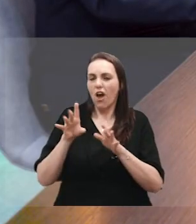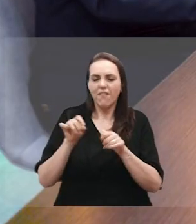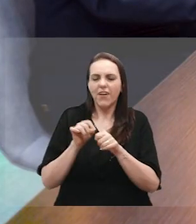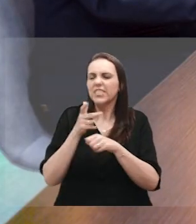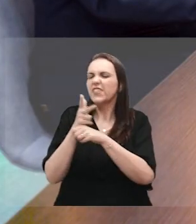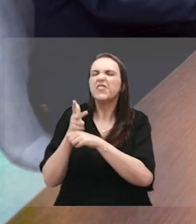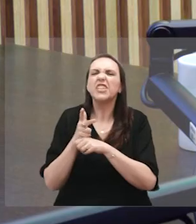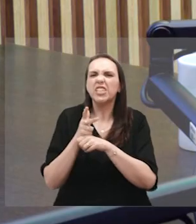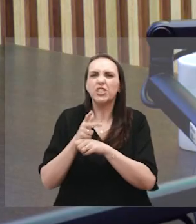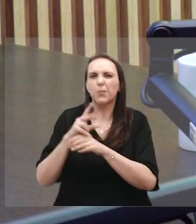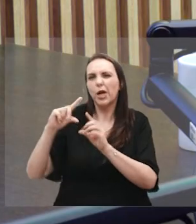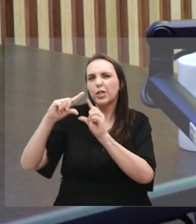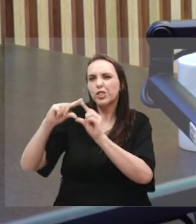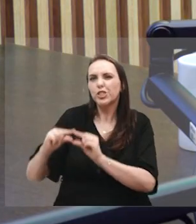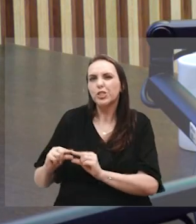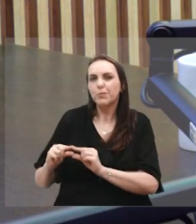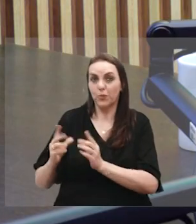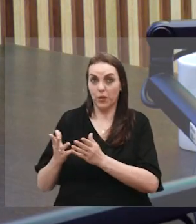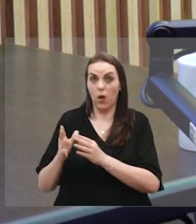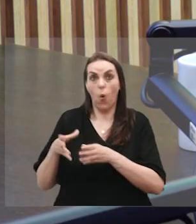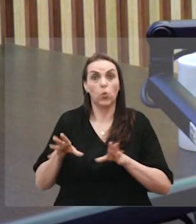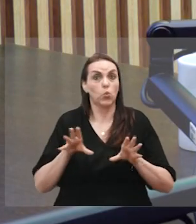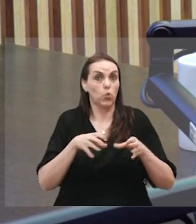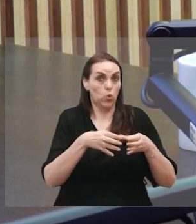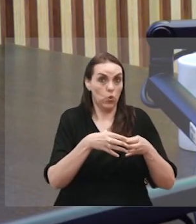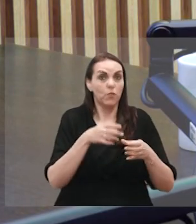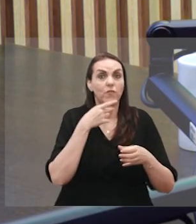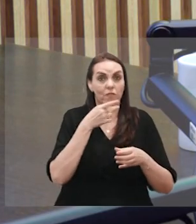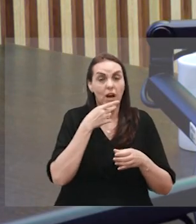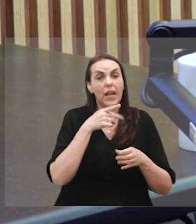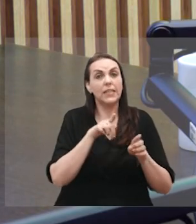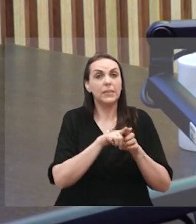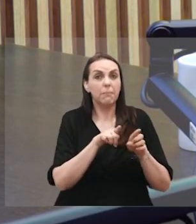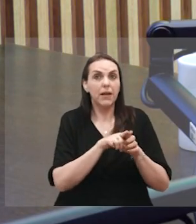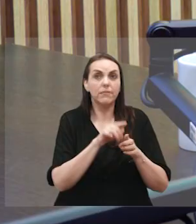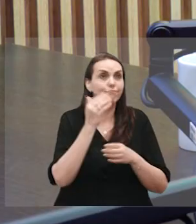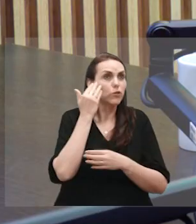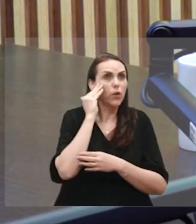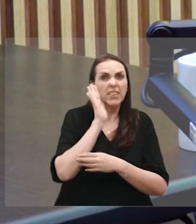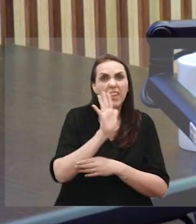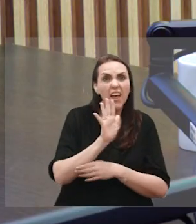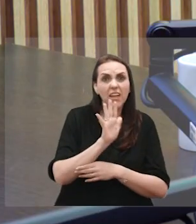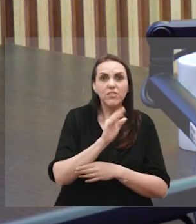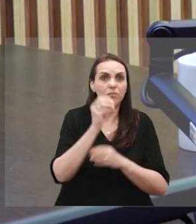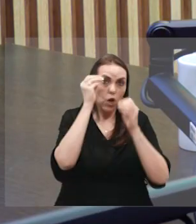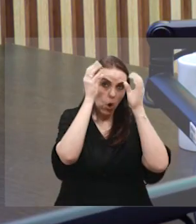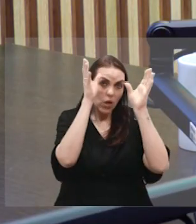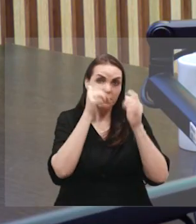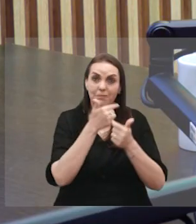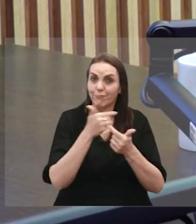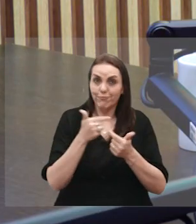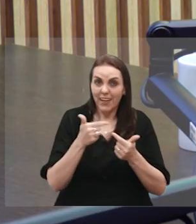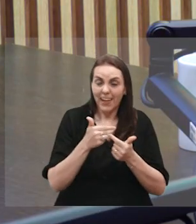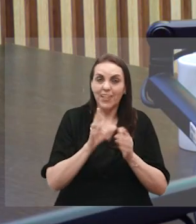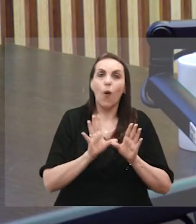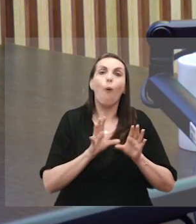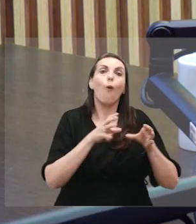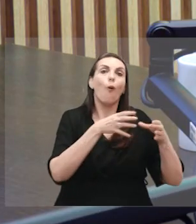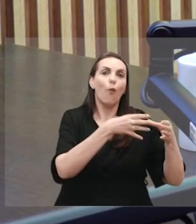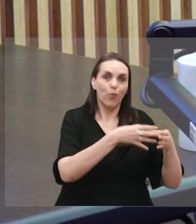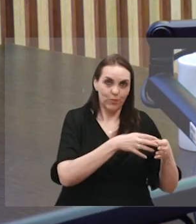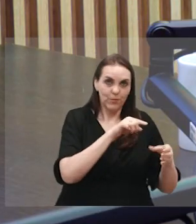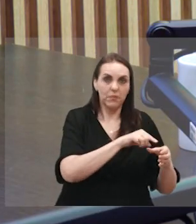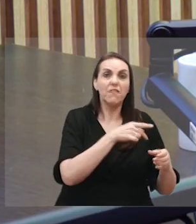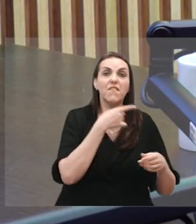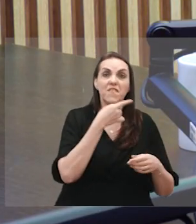só faz isso, né, para diminuir o nosso tamanho. Tem outro grupo que fala isso também, mas não entende, fala sem querer por falta de conhecimento, e tem